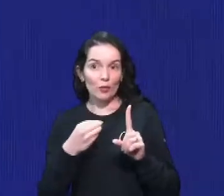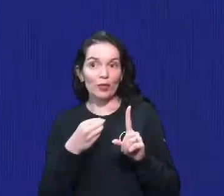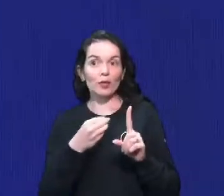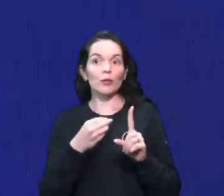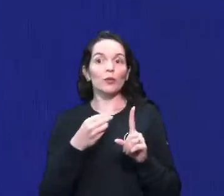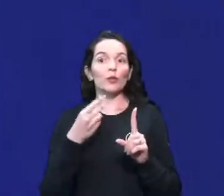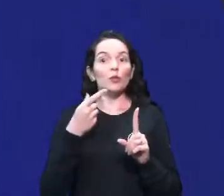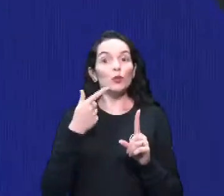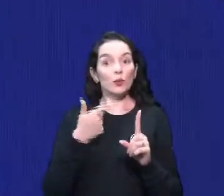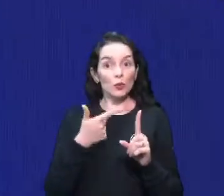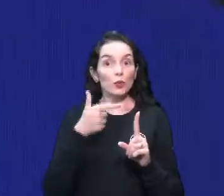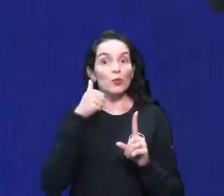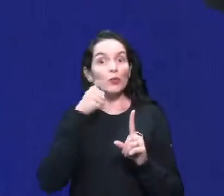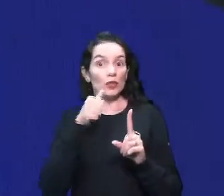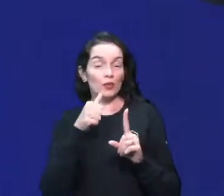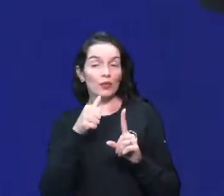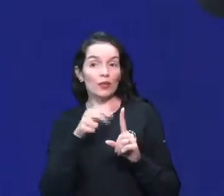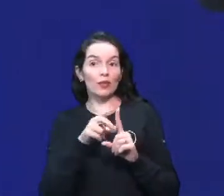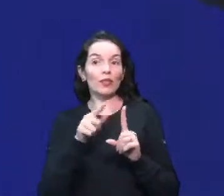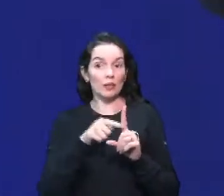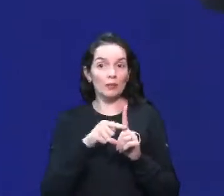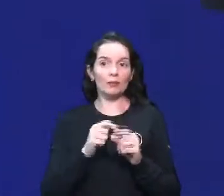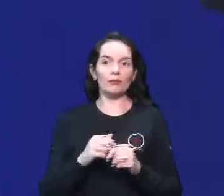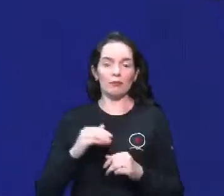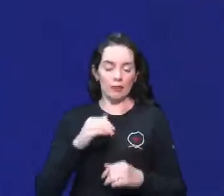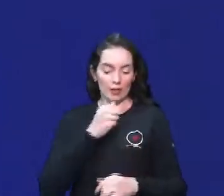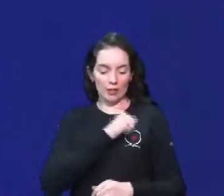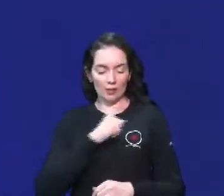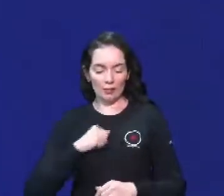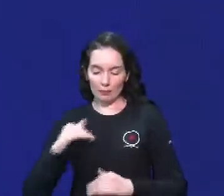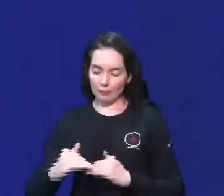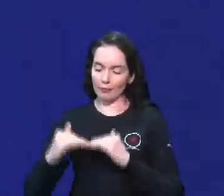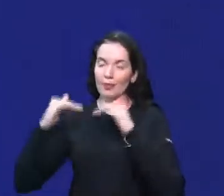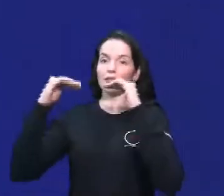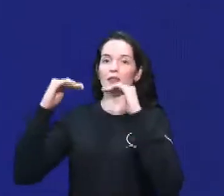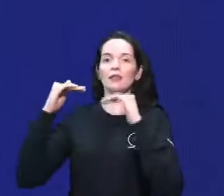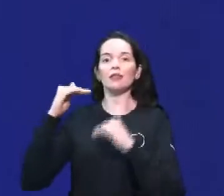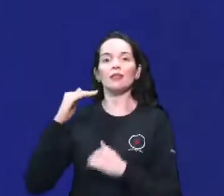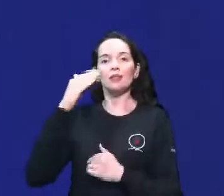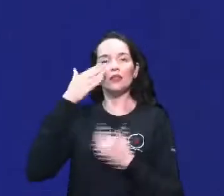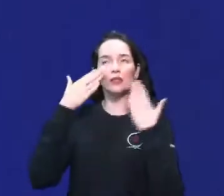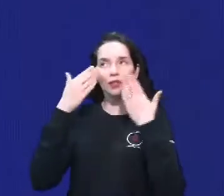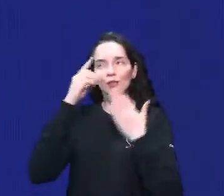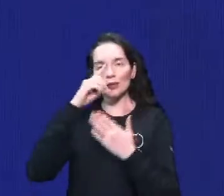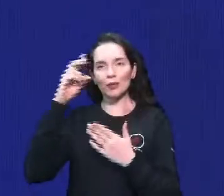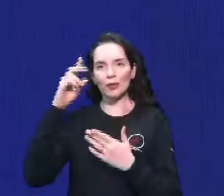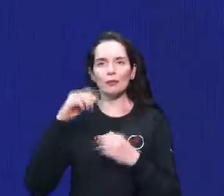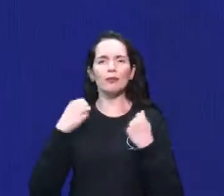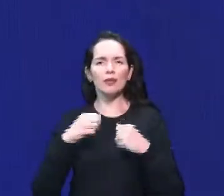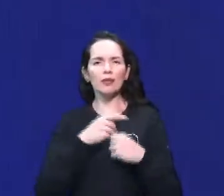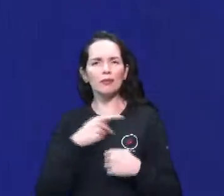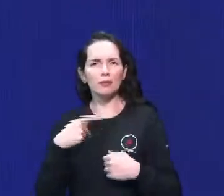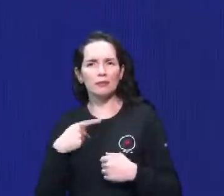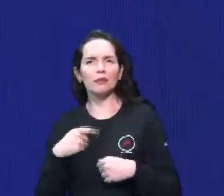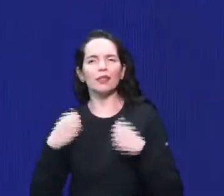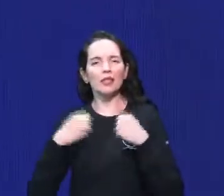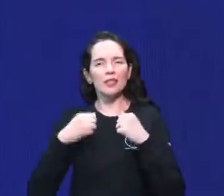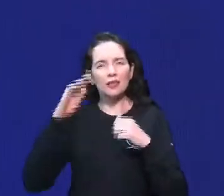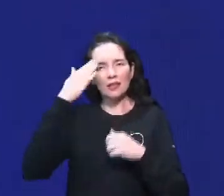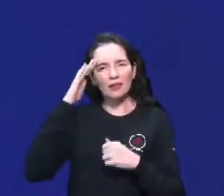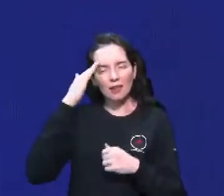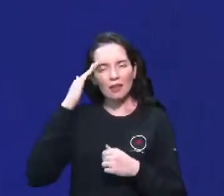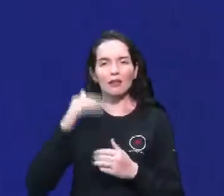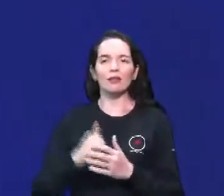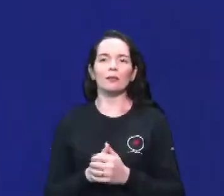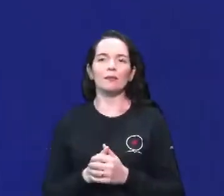o jovem Samuel crescia diante do Senhor. Por quê, pastor? Porque você tem que entender que você nunca vai